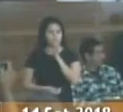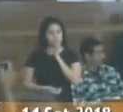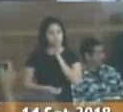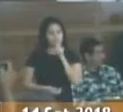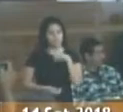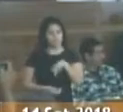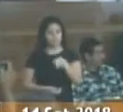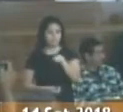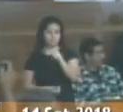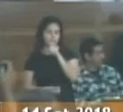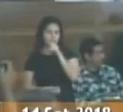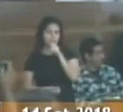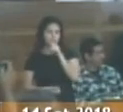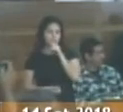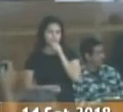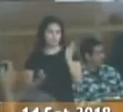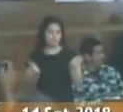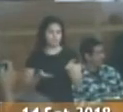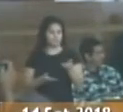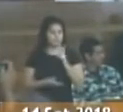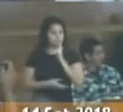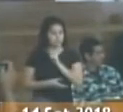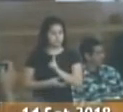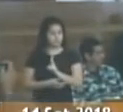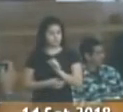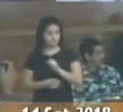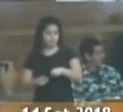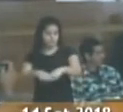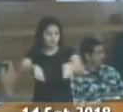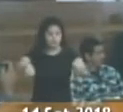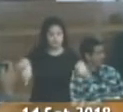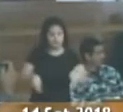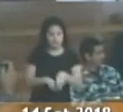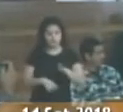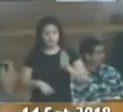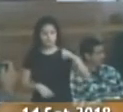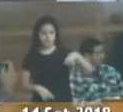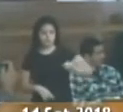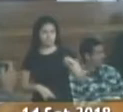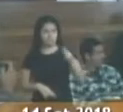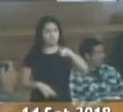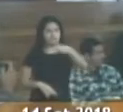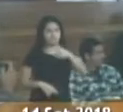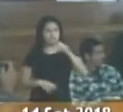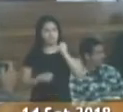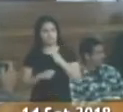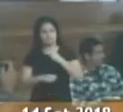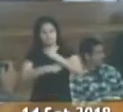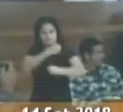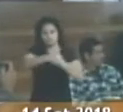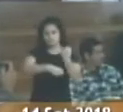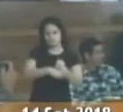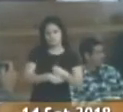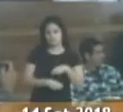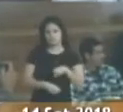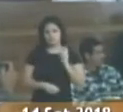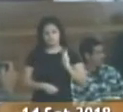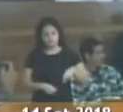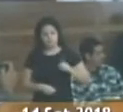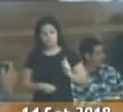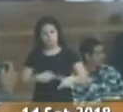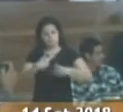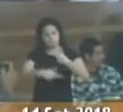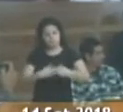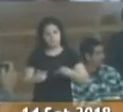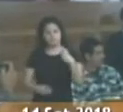aqui, infelizmente, hoje que nós assistimos, são as terras do quilombo do Bracuí, depois de anos e anos, deputado, eles ainda brigando